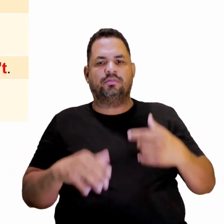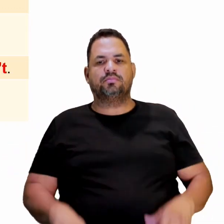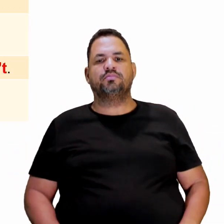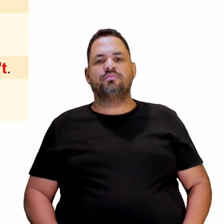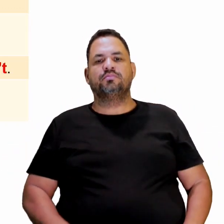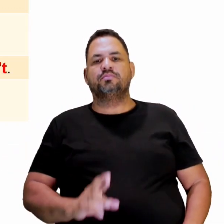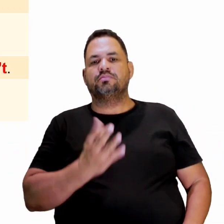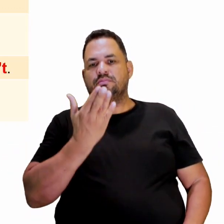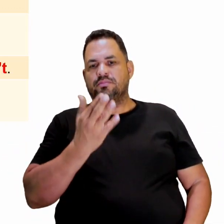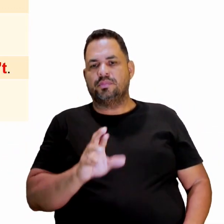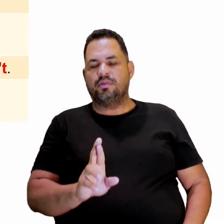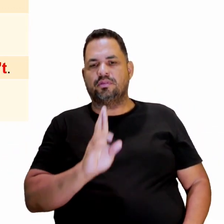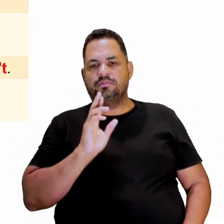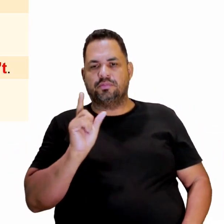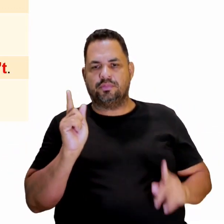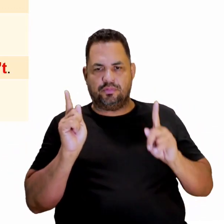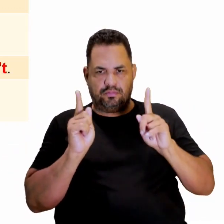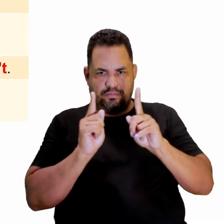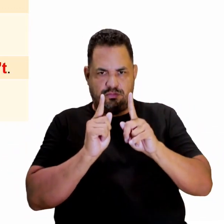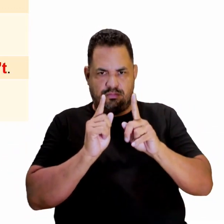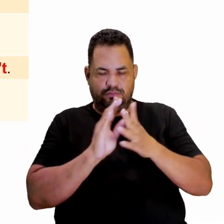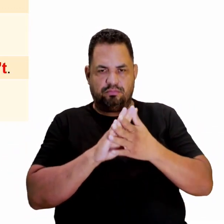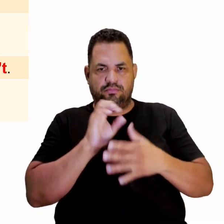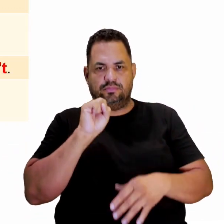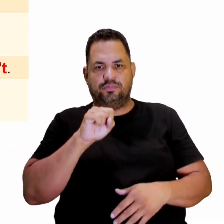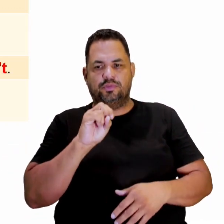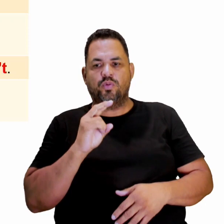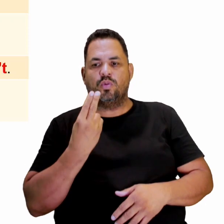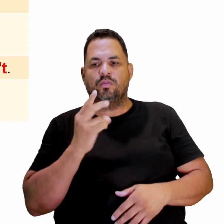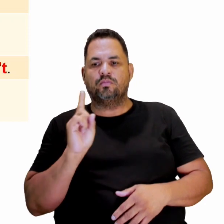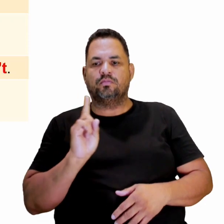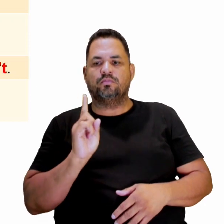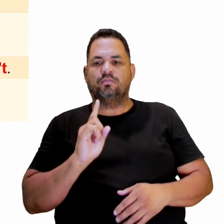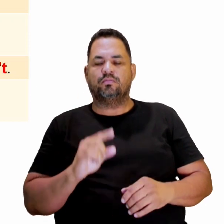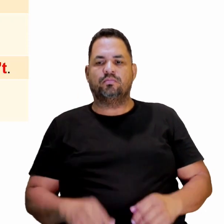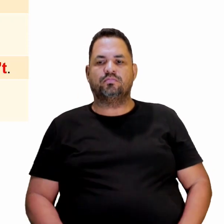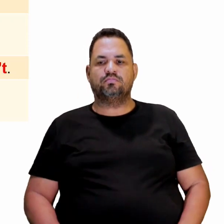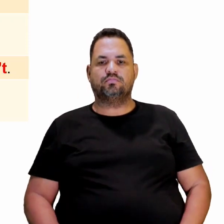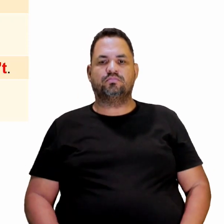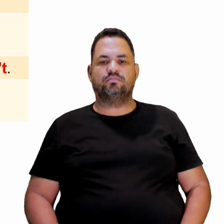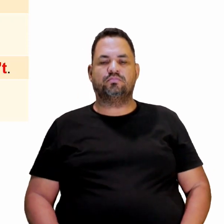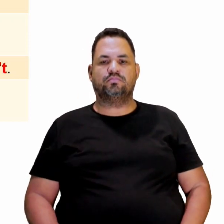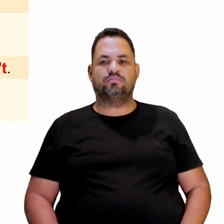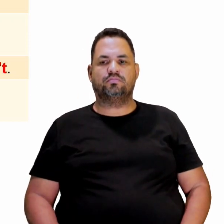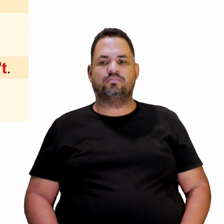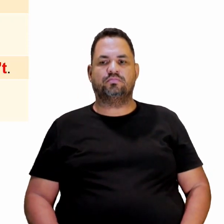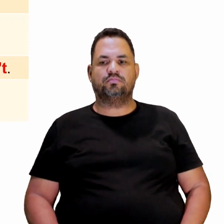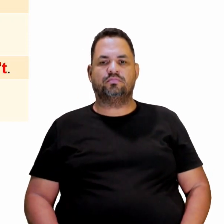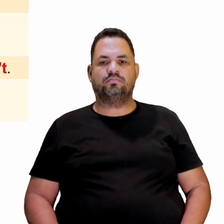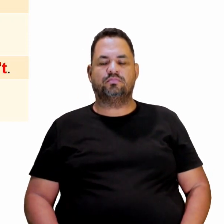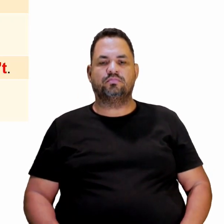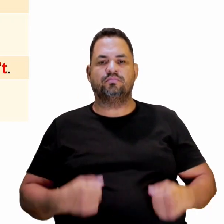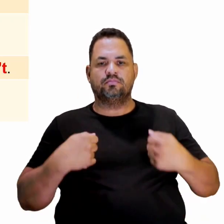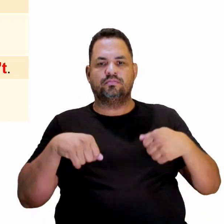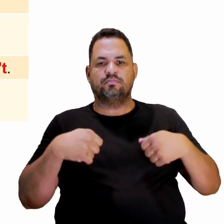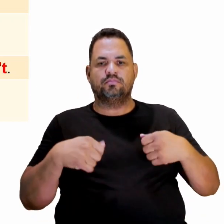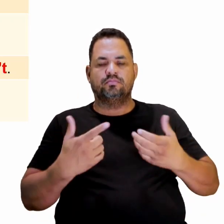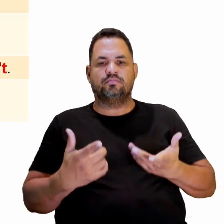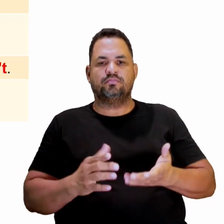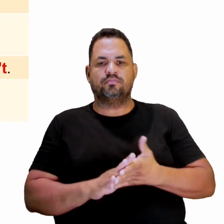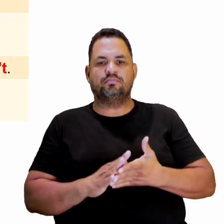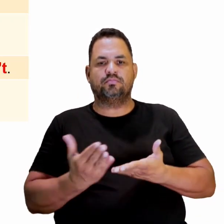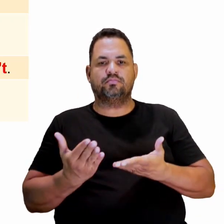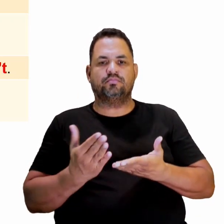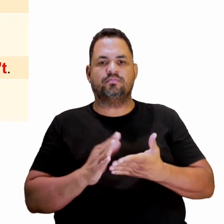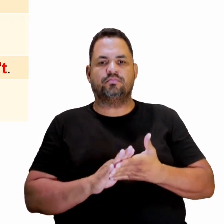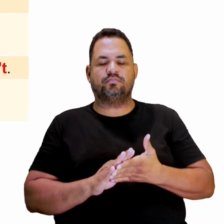curtas para esse tipo de pergunta aqui, de sim ou não, perguntas de sim ou não, yes or no questions. E aí você precisa na sua